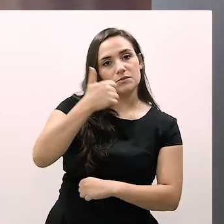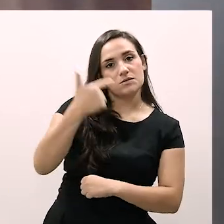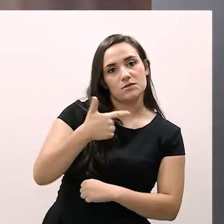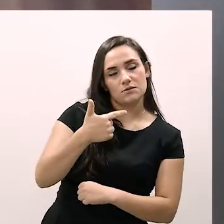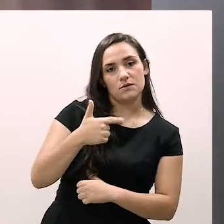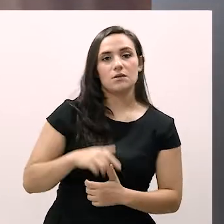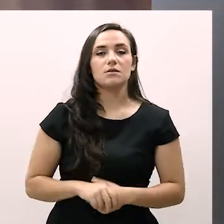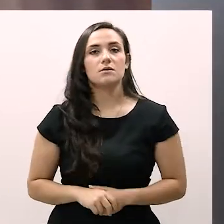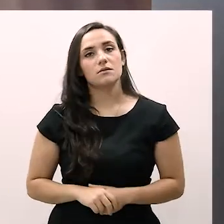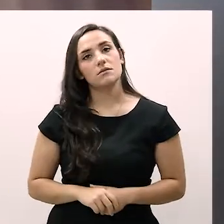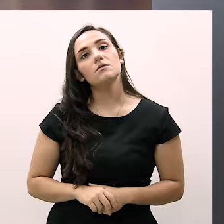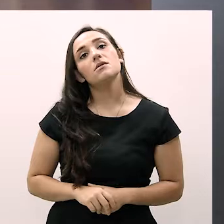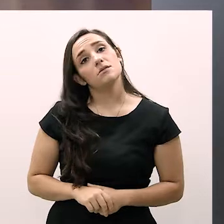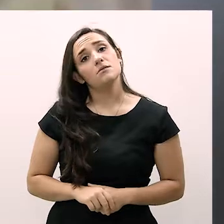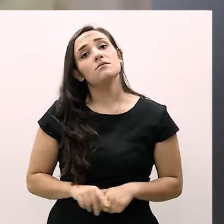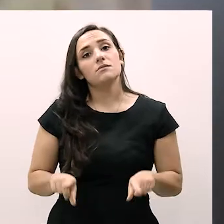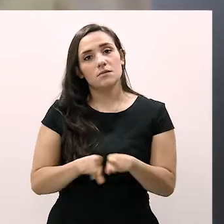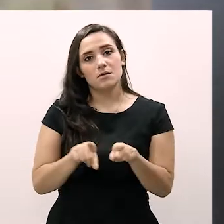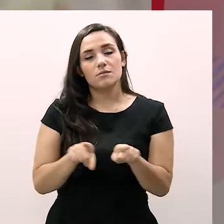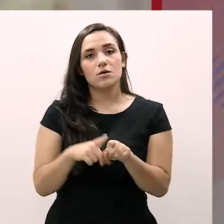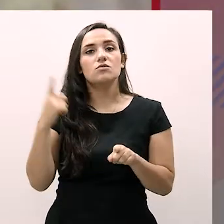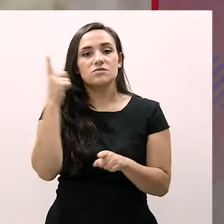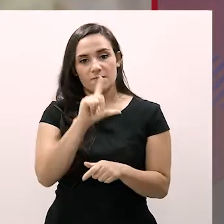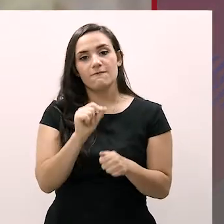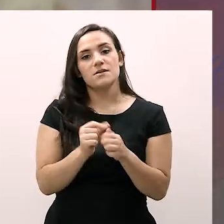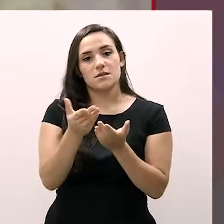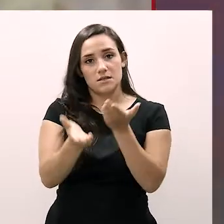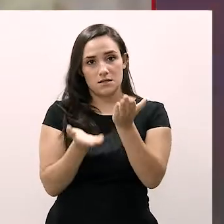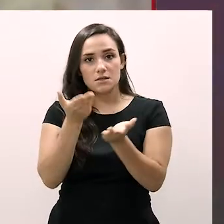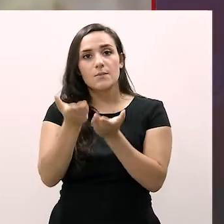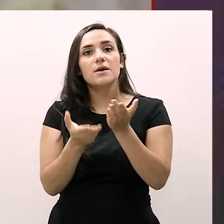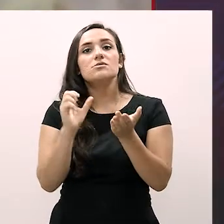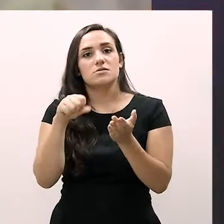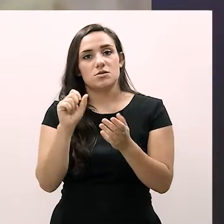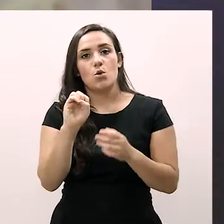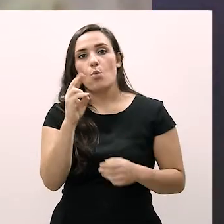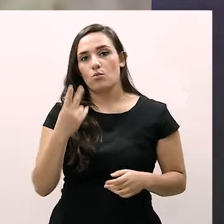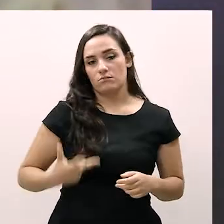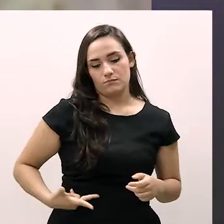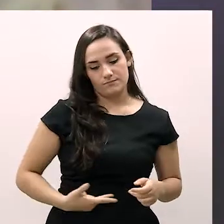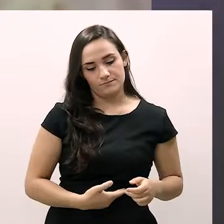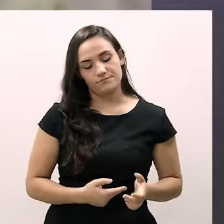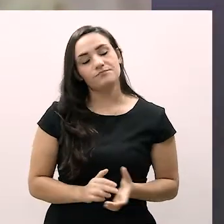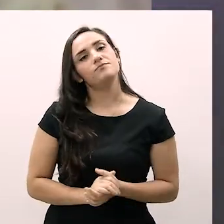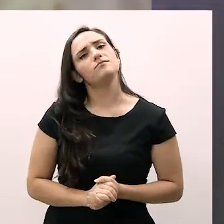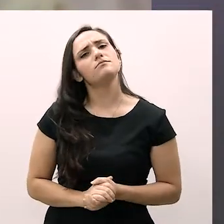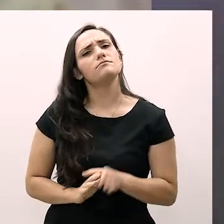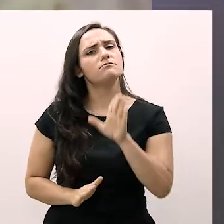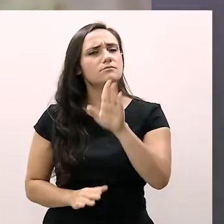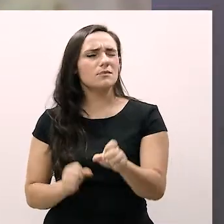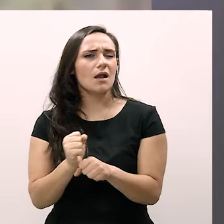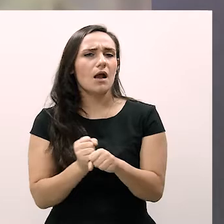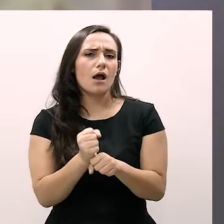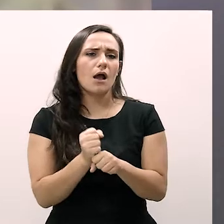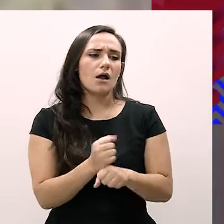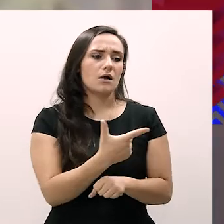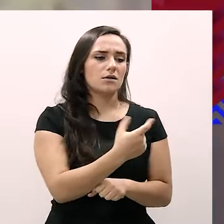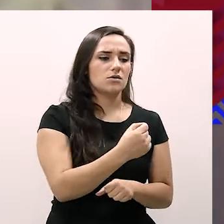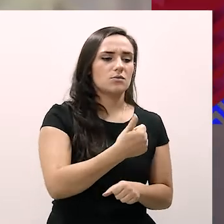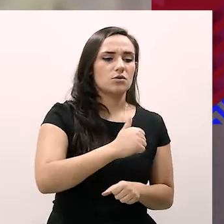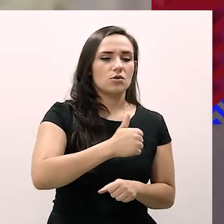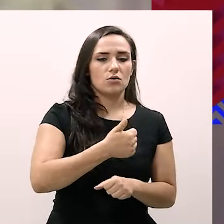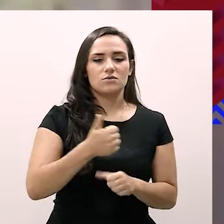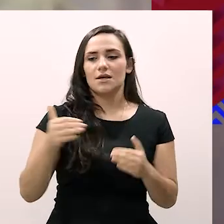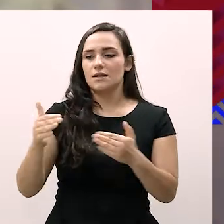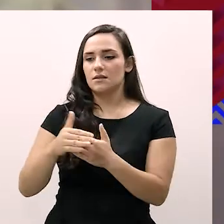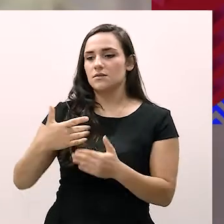tratamento cirúrgico da sua obesidade. Entre 2011 e 2018, a Sociedade Brasileira de